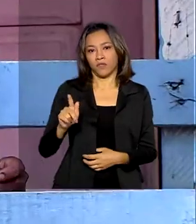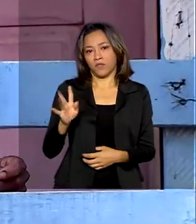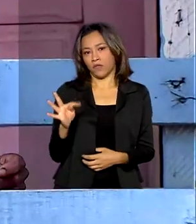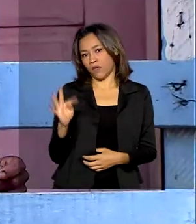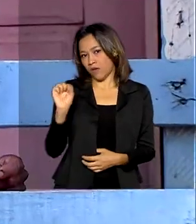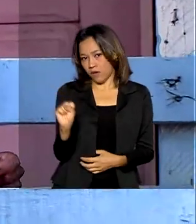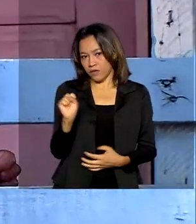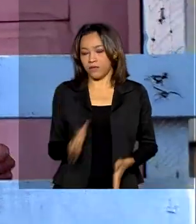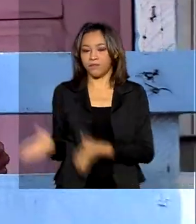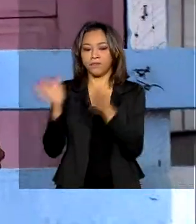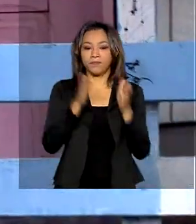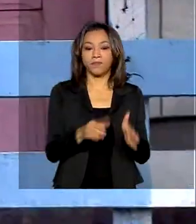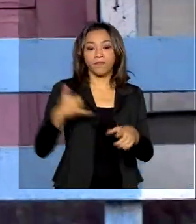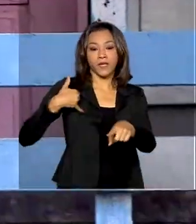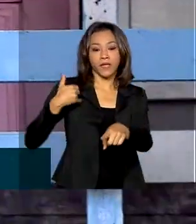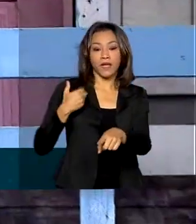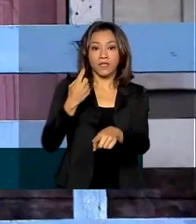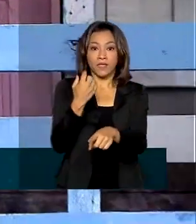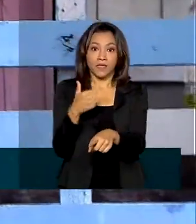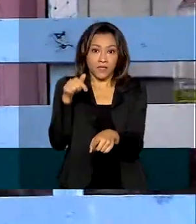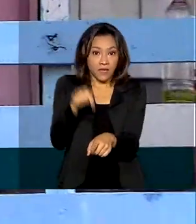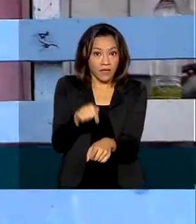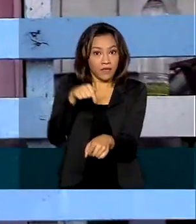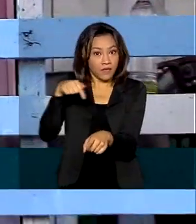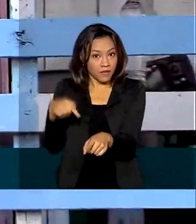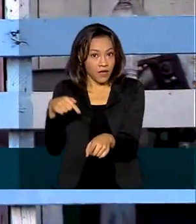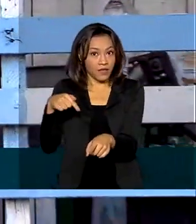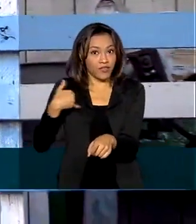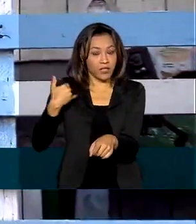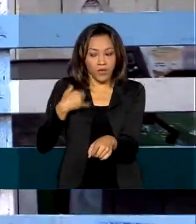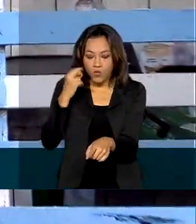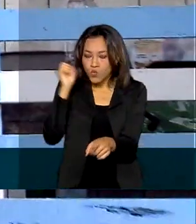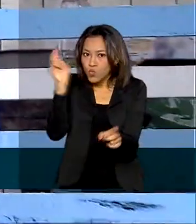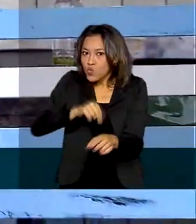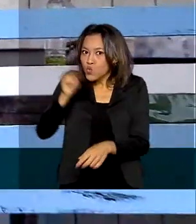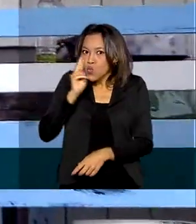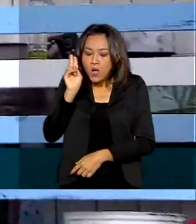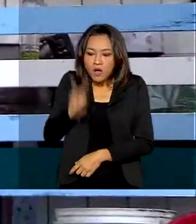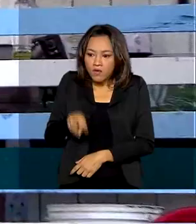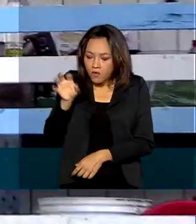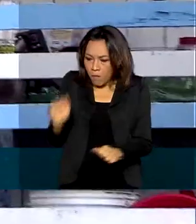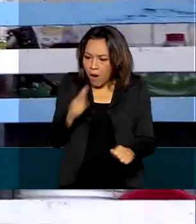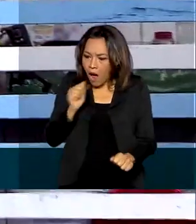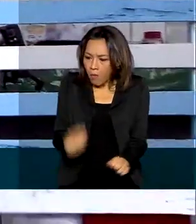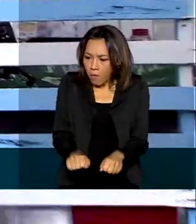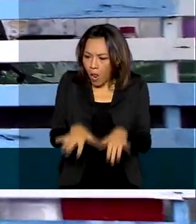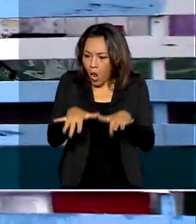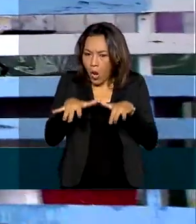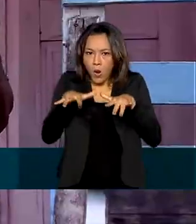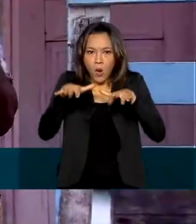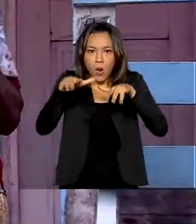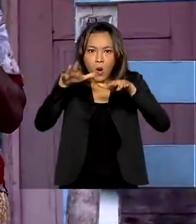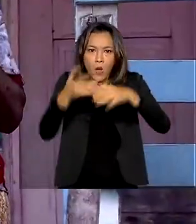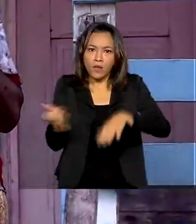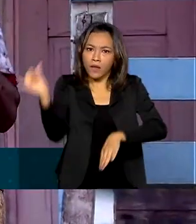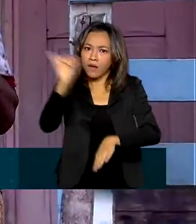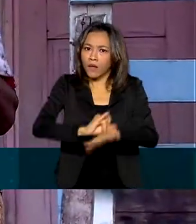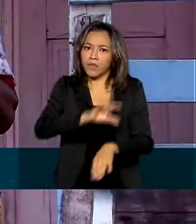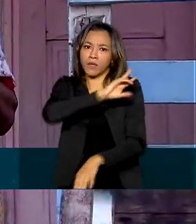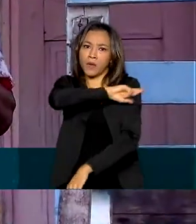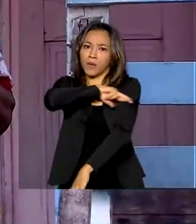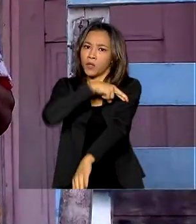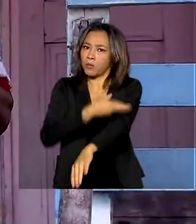Aos 77 anos, Dona Maria disse que nunca viu a água subir tão rápido na capital Rio Branco. Choveu muito,